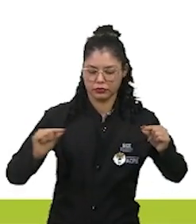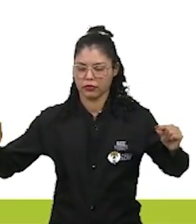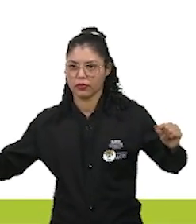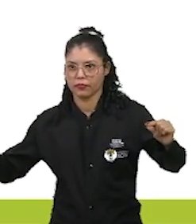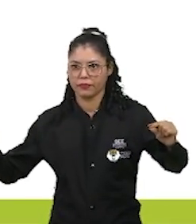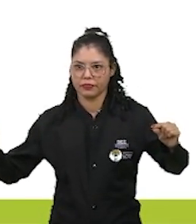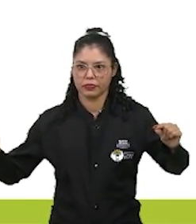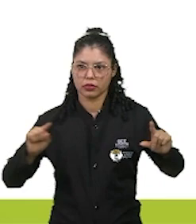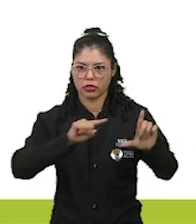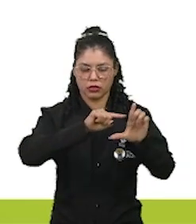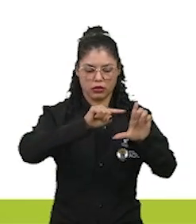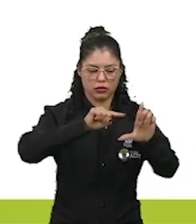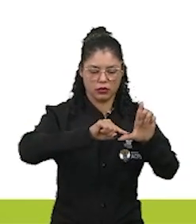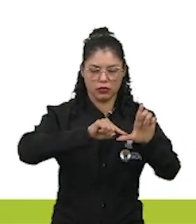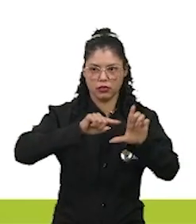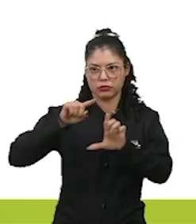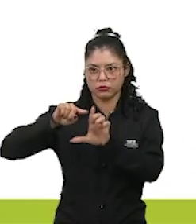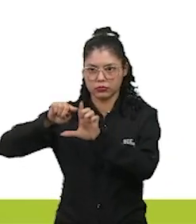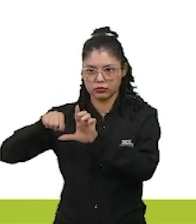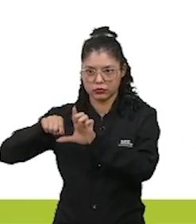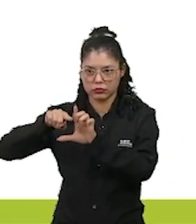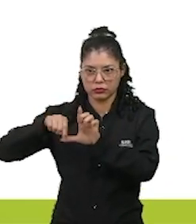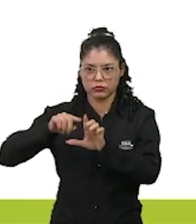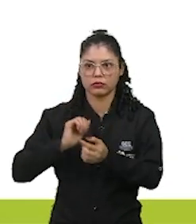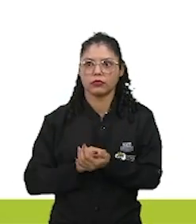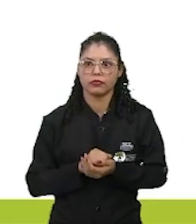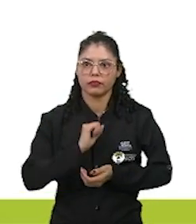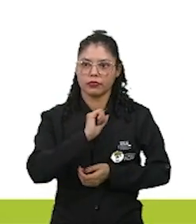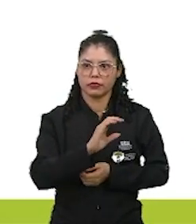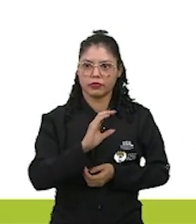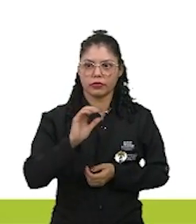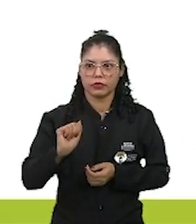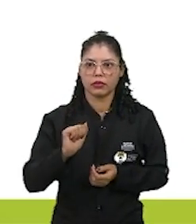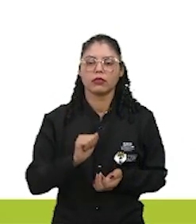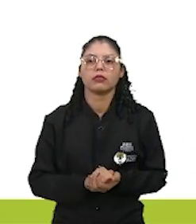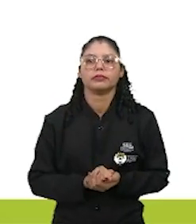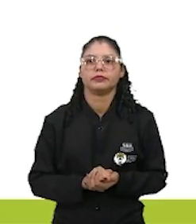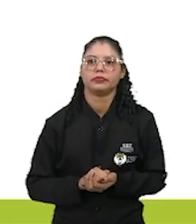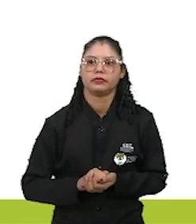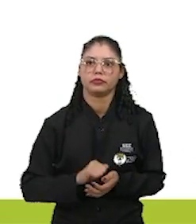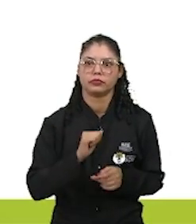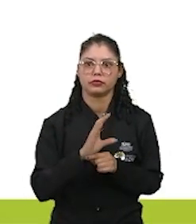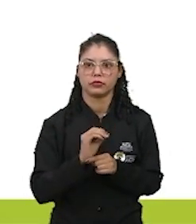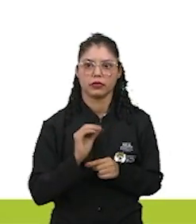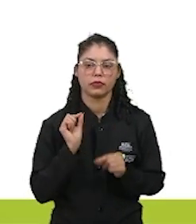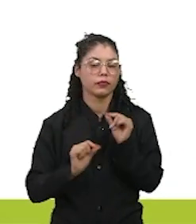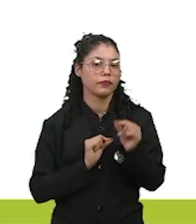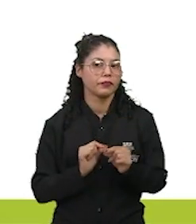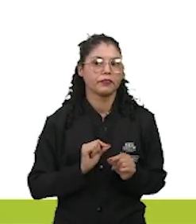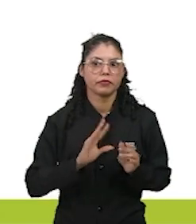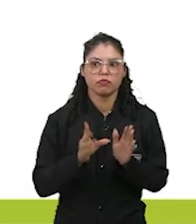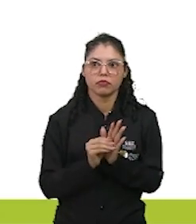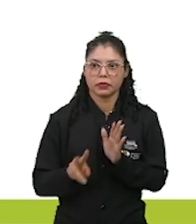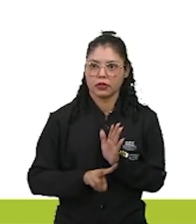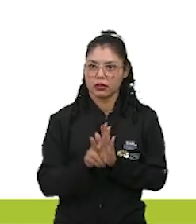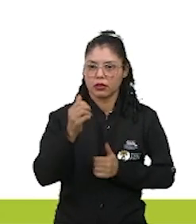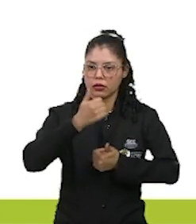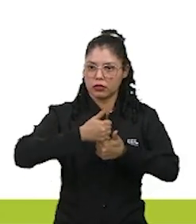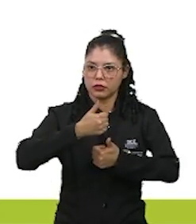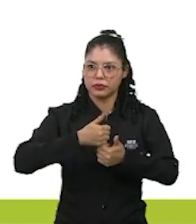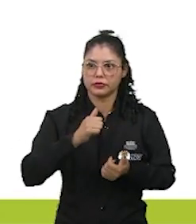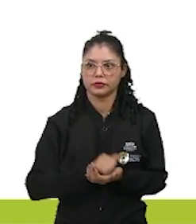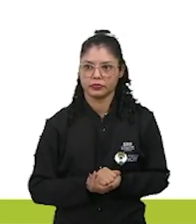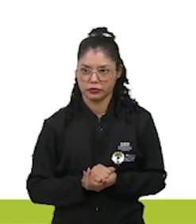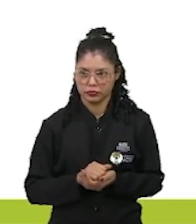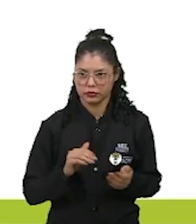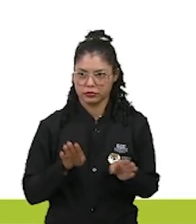seja, o segundo e o quarto quadrante. Vem comigo na resolução. Eu tenho aqui, ó, ele está cortando o segundo, ok? E